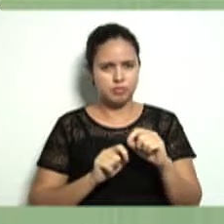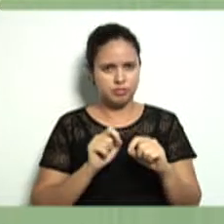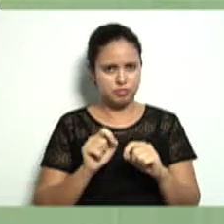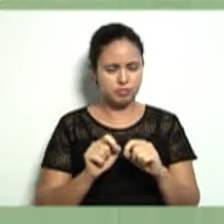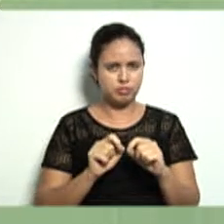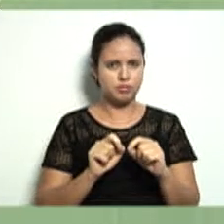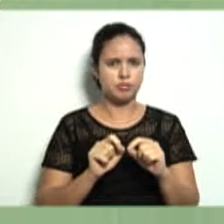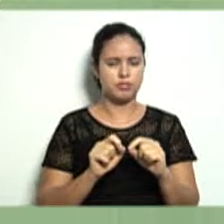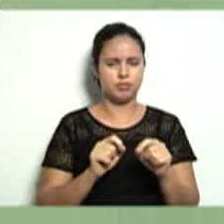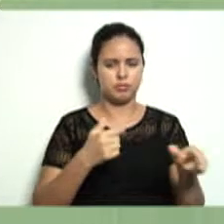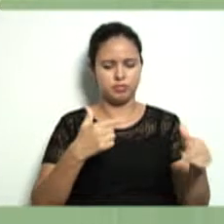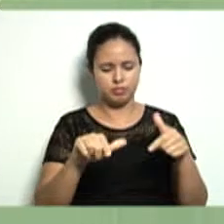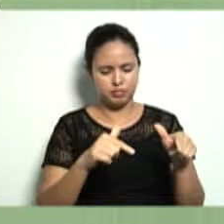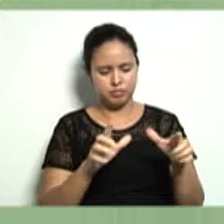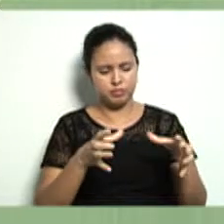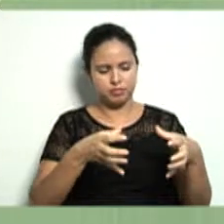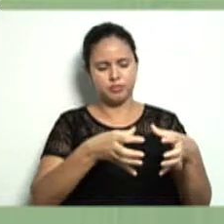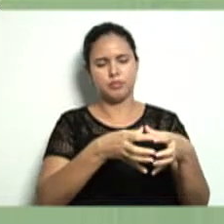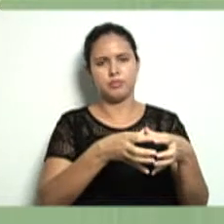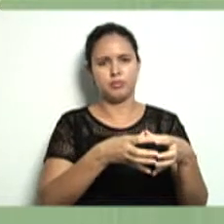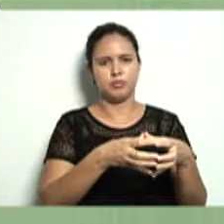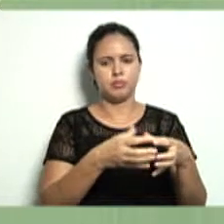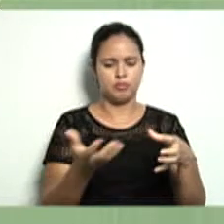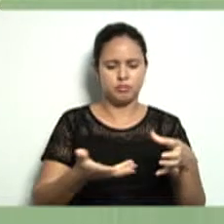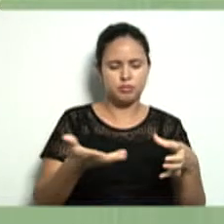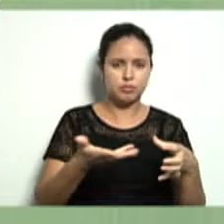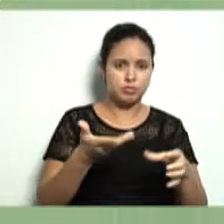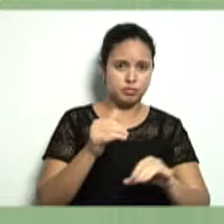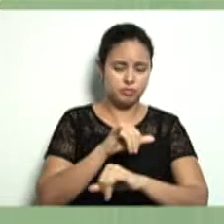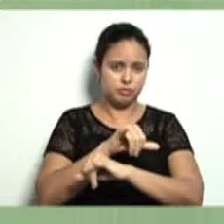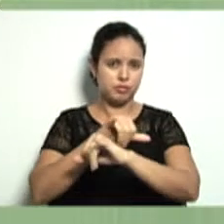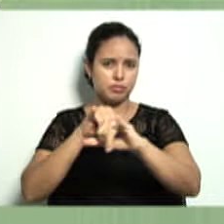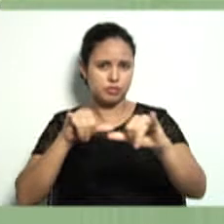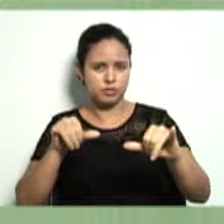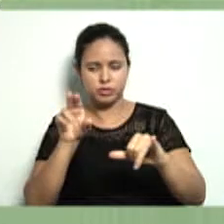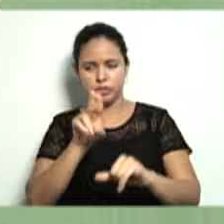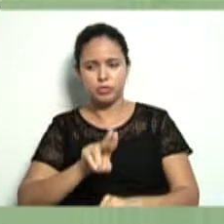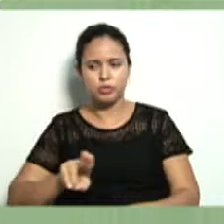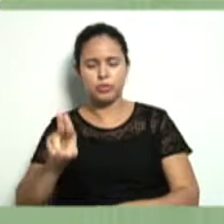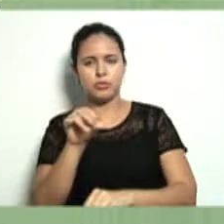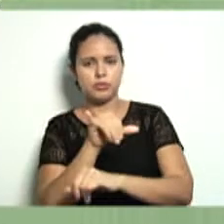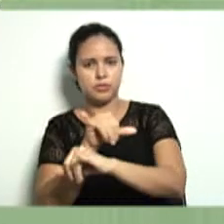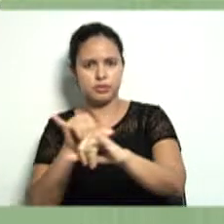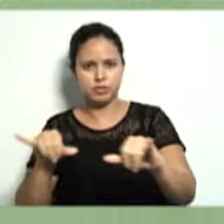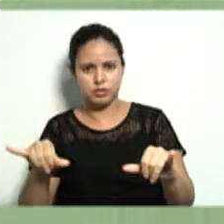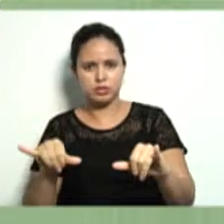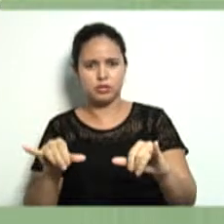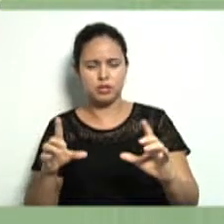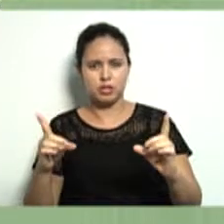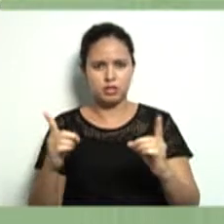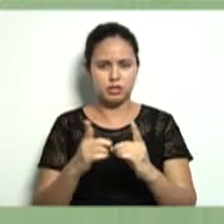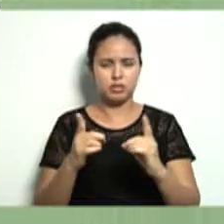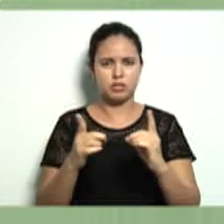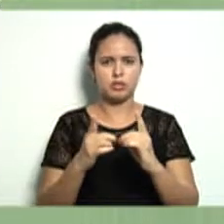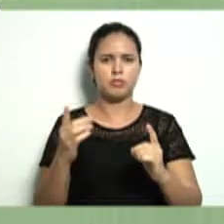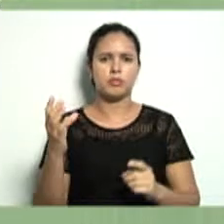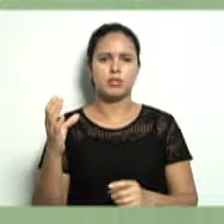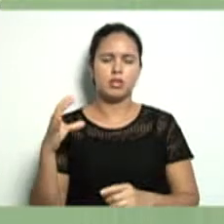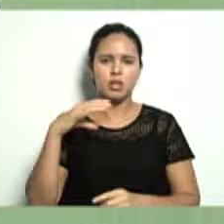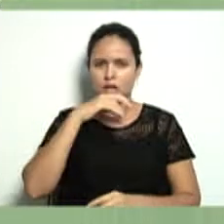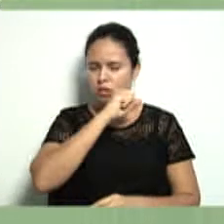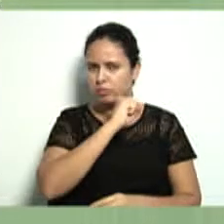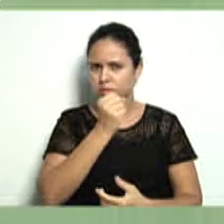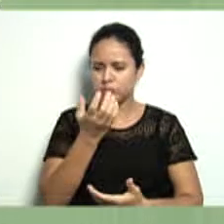se trabalhar em equipe, a agilidade de informações e o uso dessas informações. A dinâmica é muito rápida